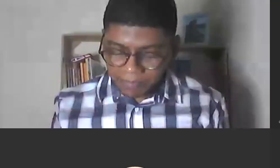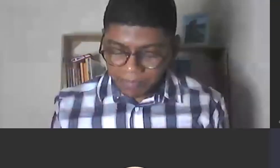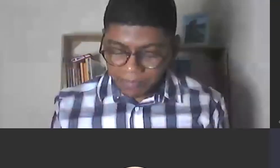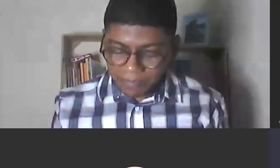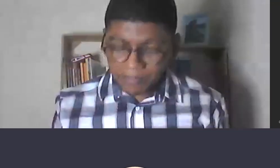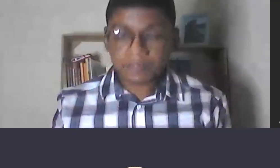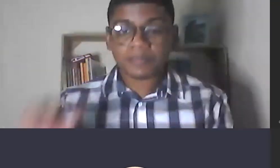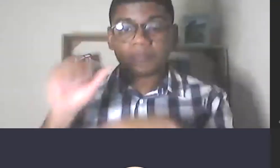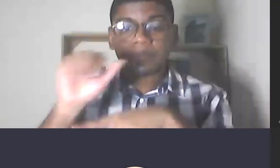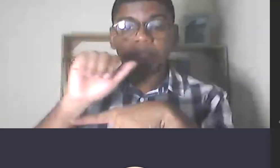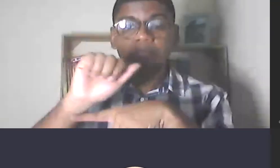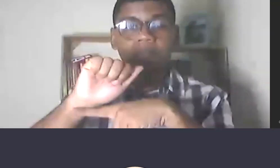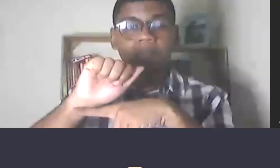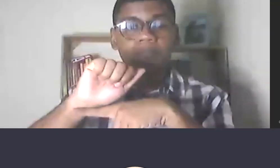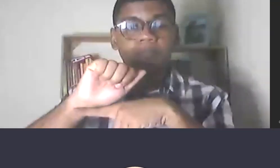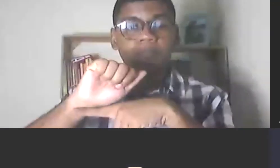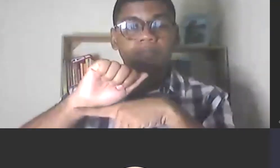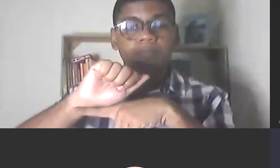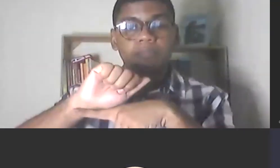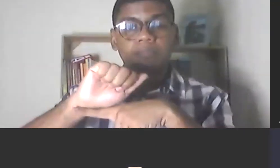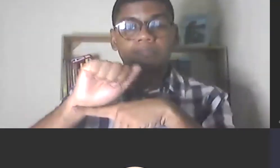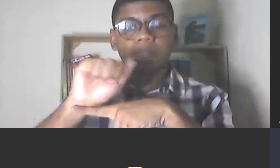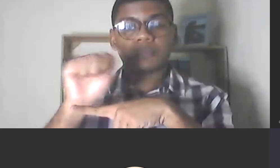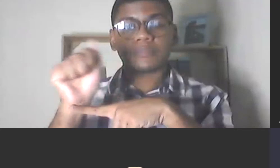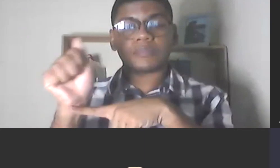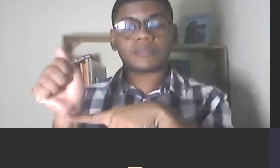afastar. Afastar.